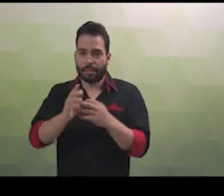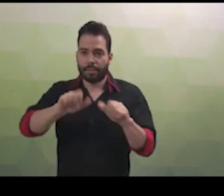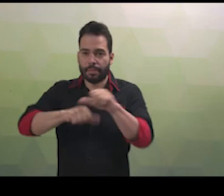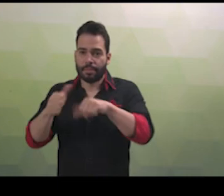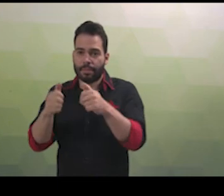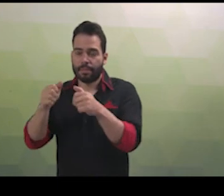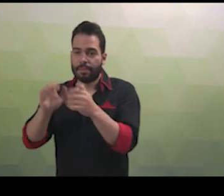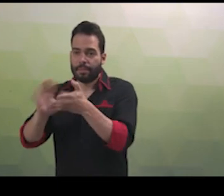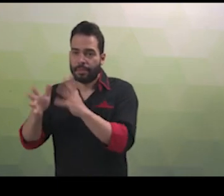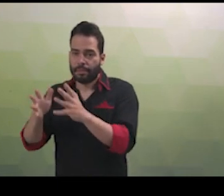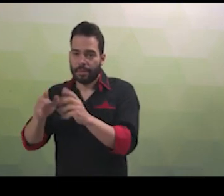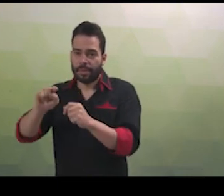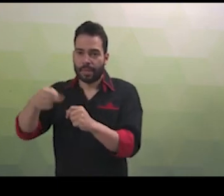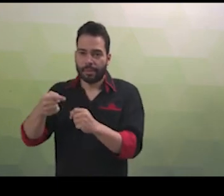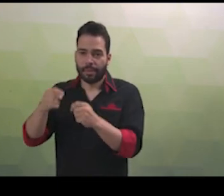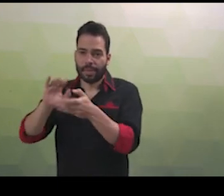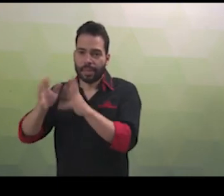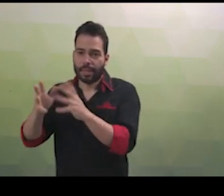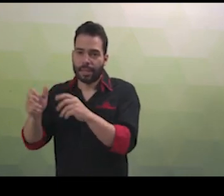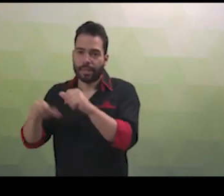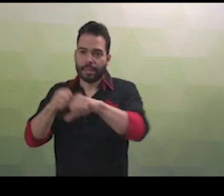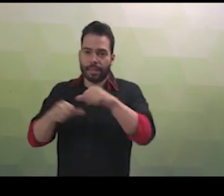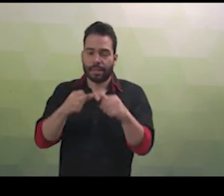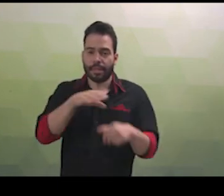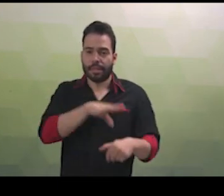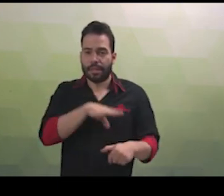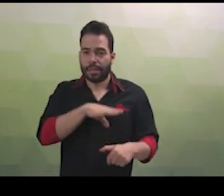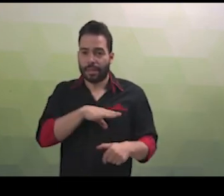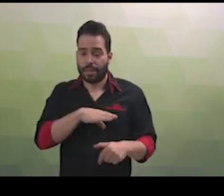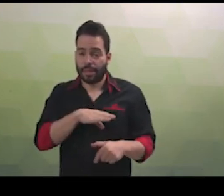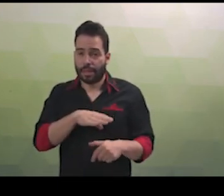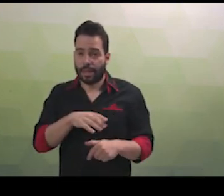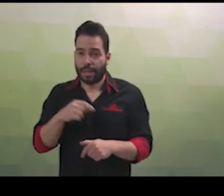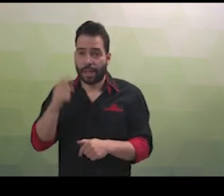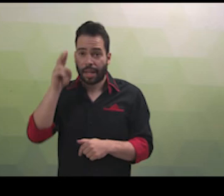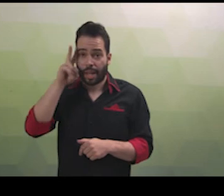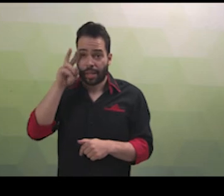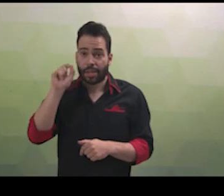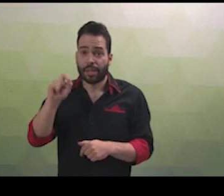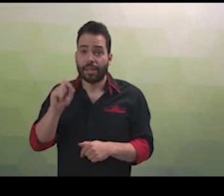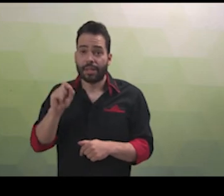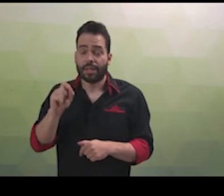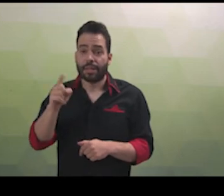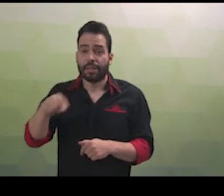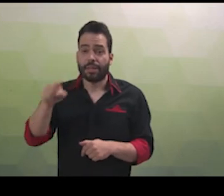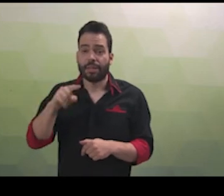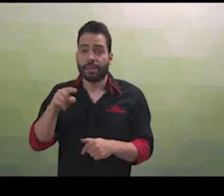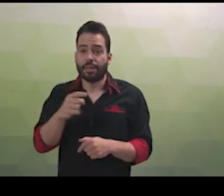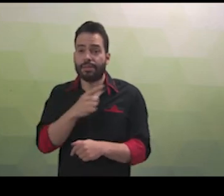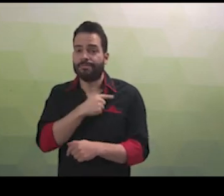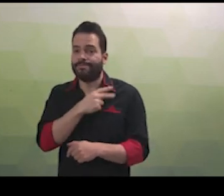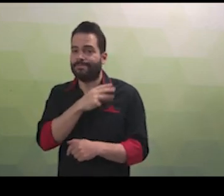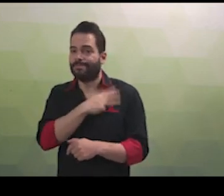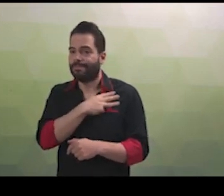português para Libras e em seguida um outro texto de Libras para o português. Lembro aqui que o nível de proficiência exigido no